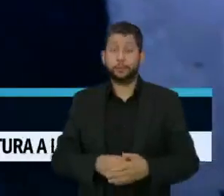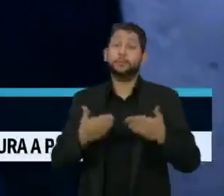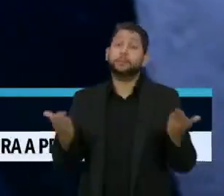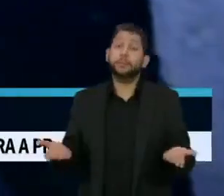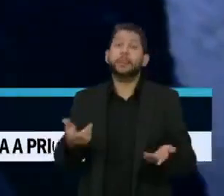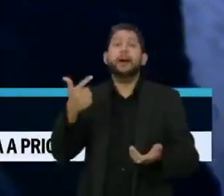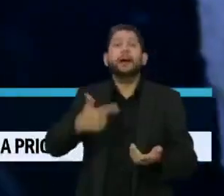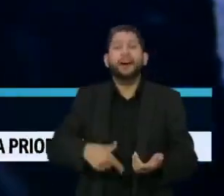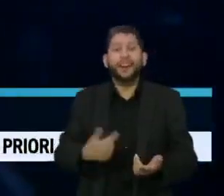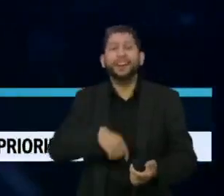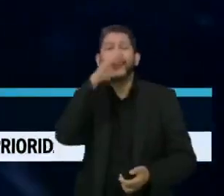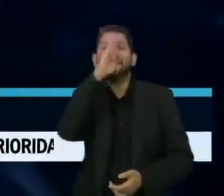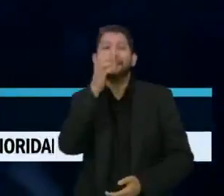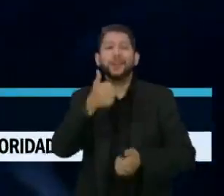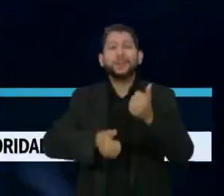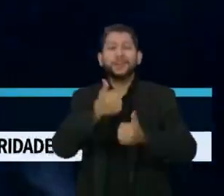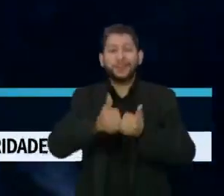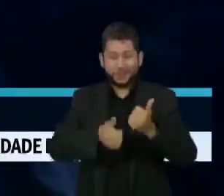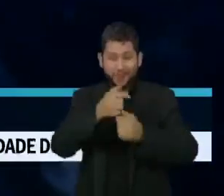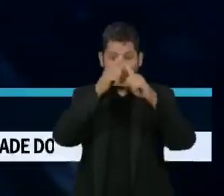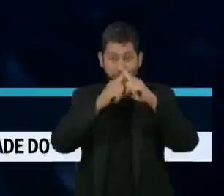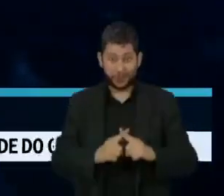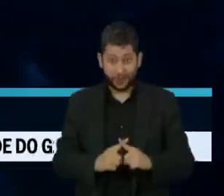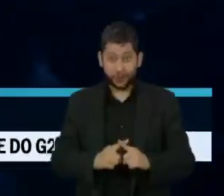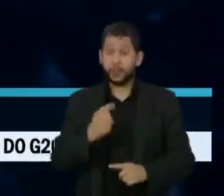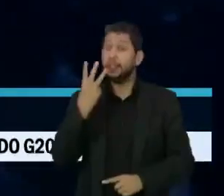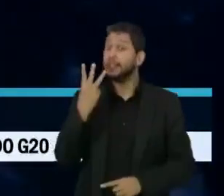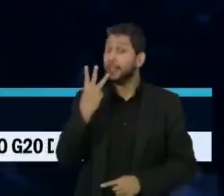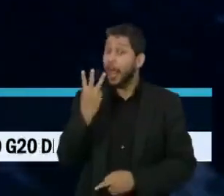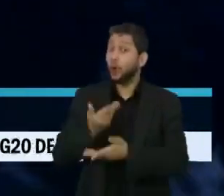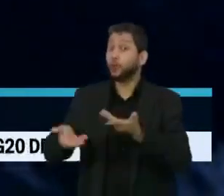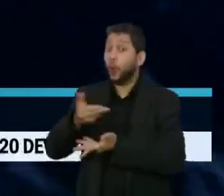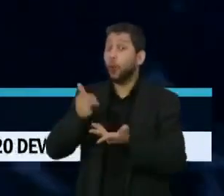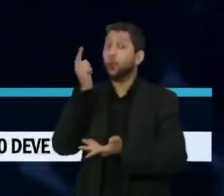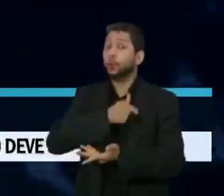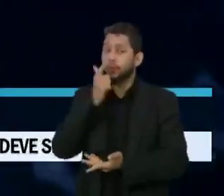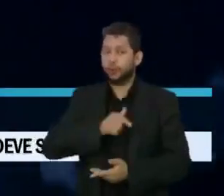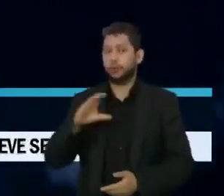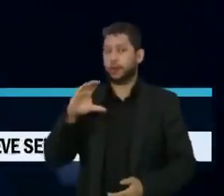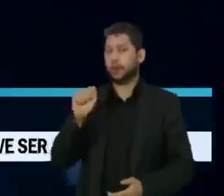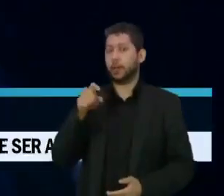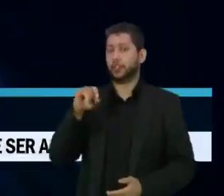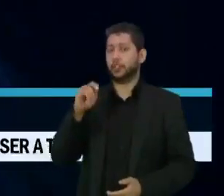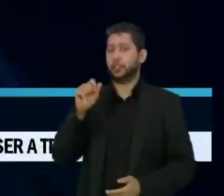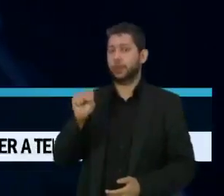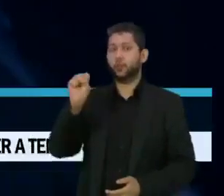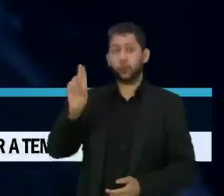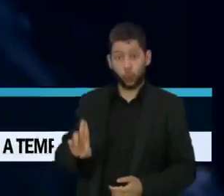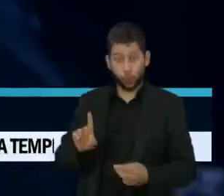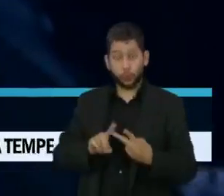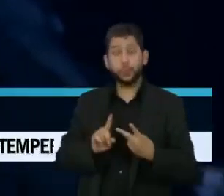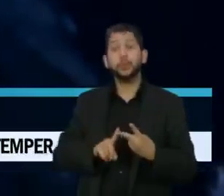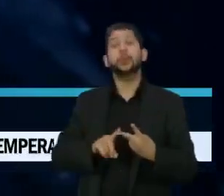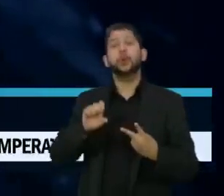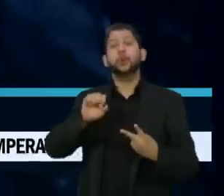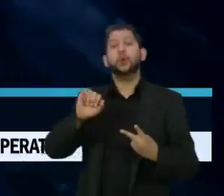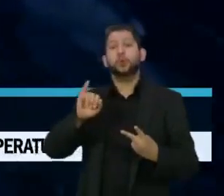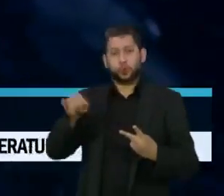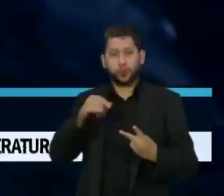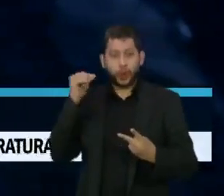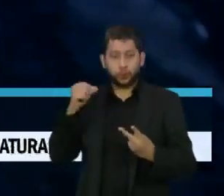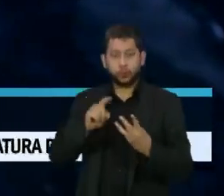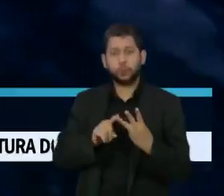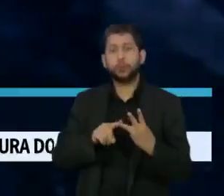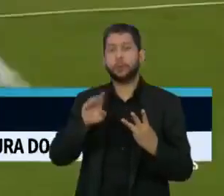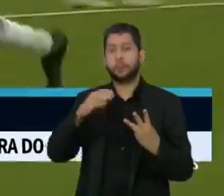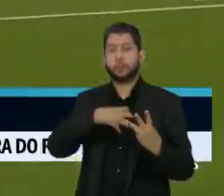E pelo Campeonato Brasileiro de Futebol, três jogos abriram a 29ª rodada. Em Caxias do Sul, Juventude e Bahia empataram em 0-0. Veja